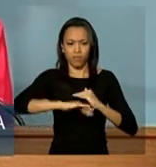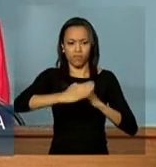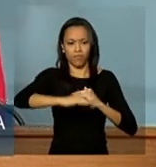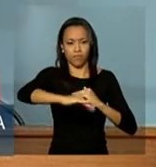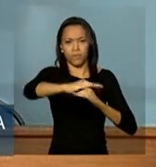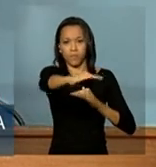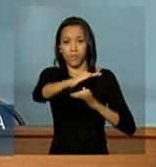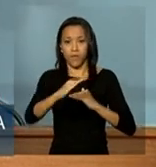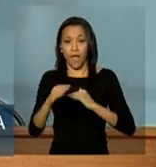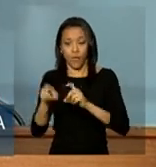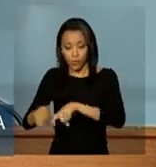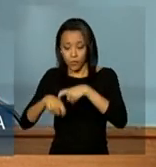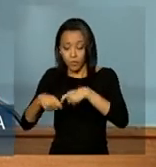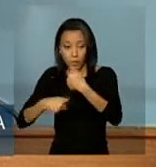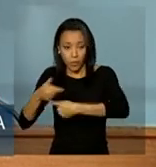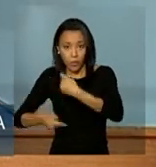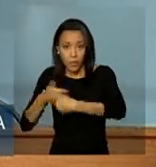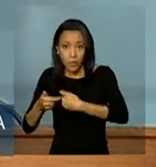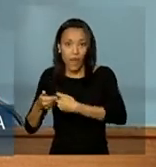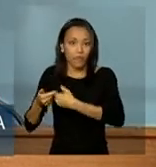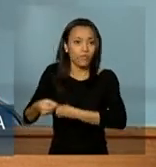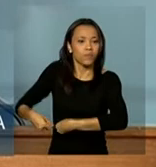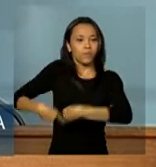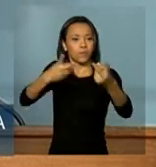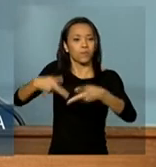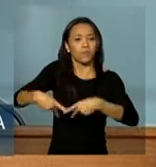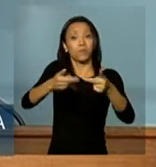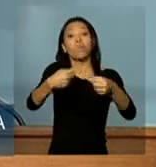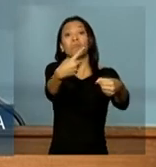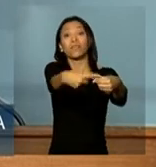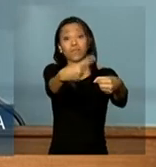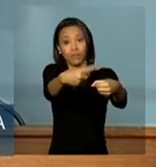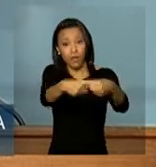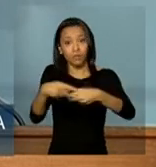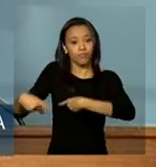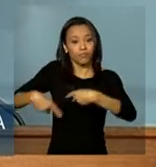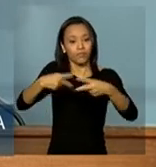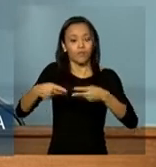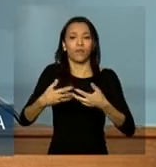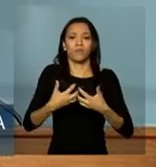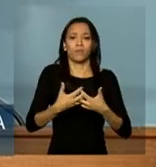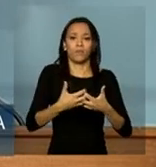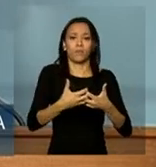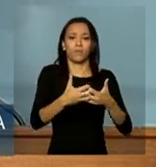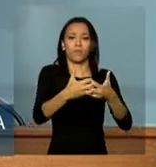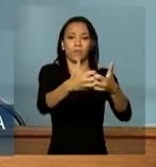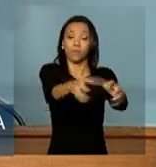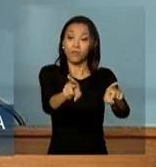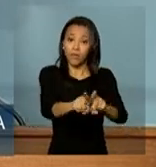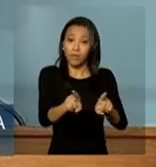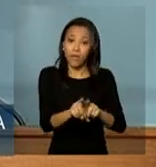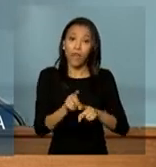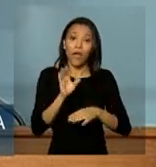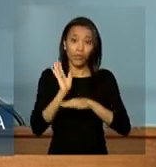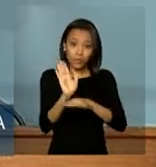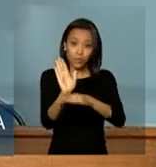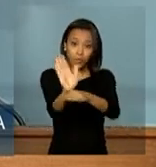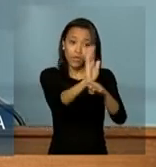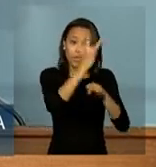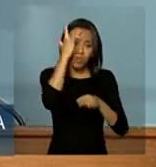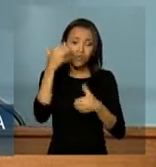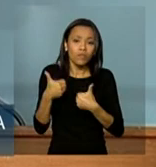vala, criar condições para atender os moradores e os produtores da